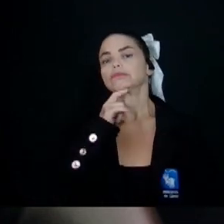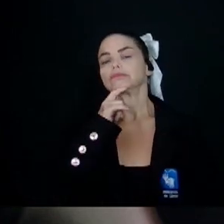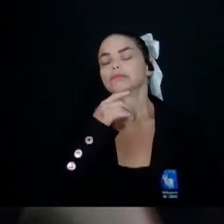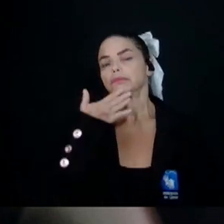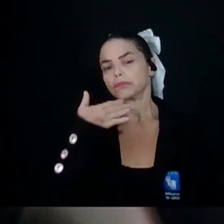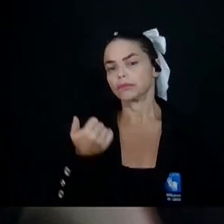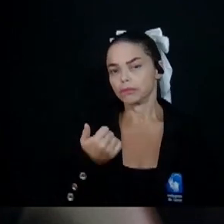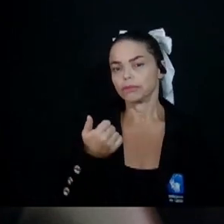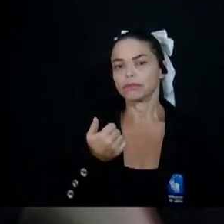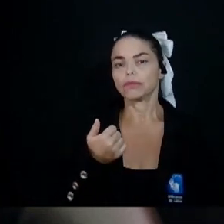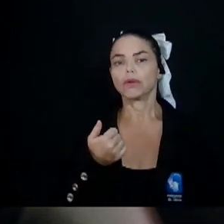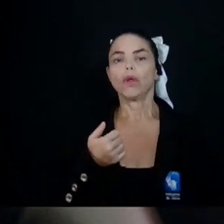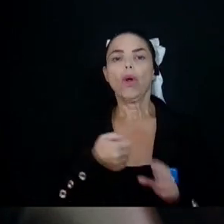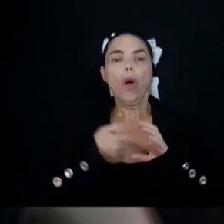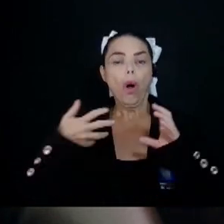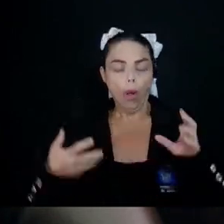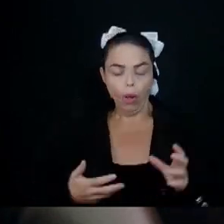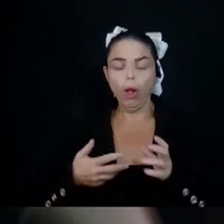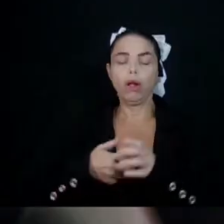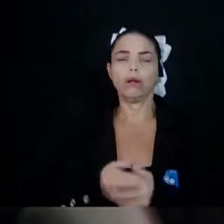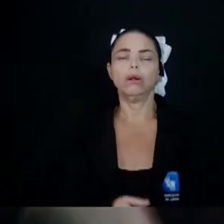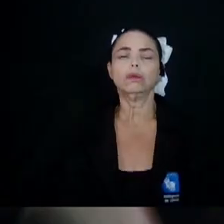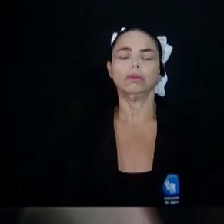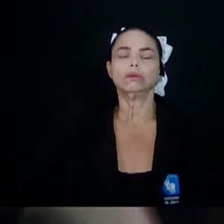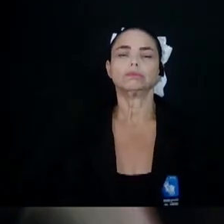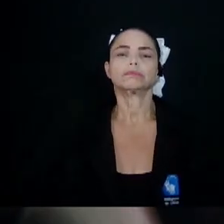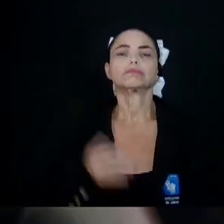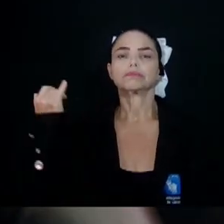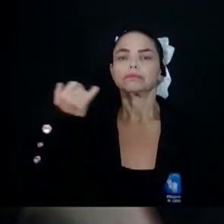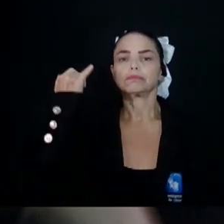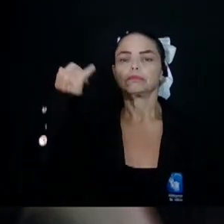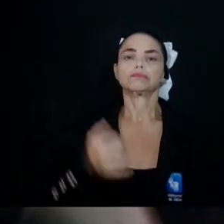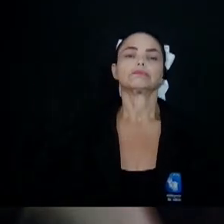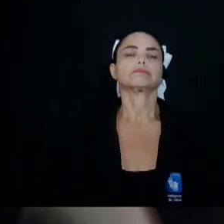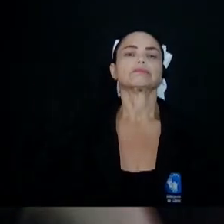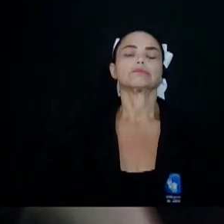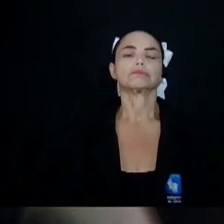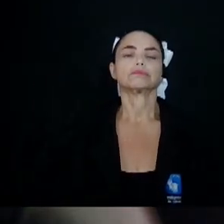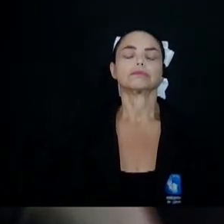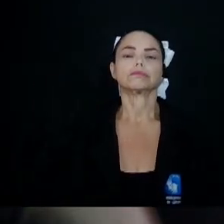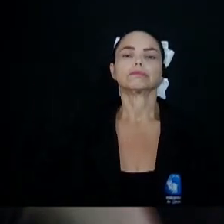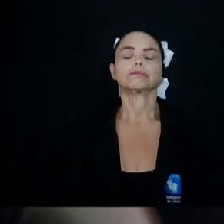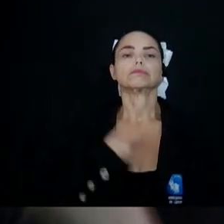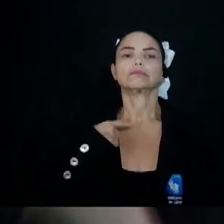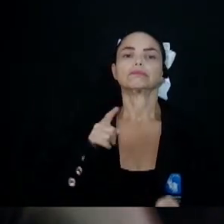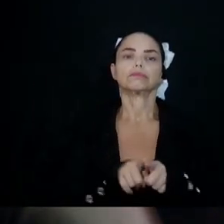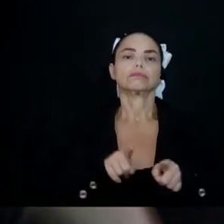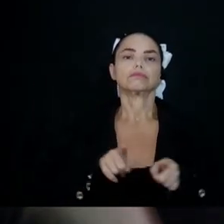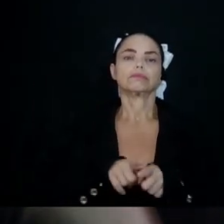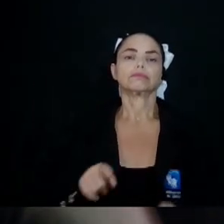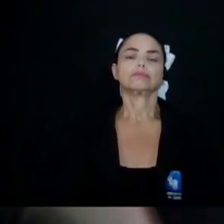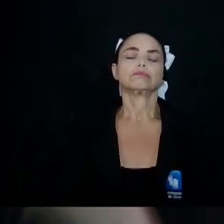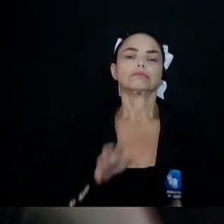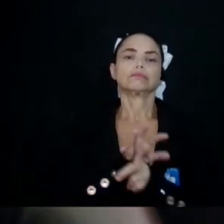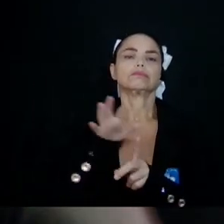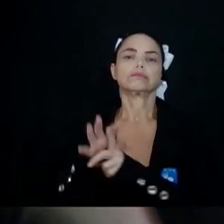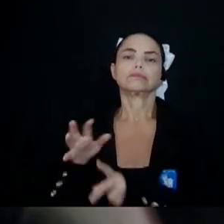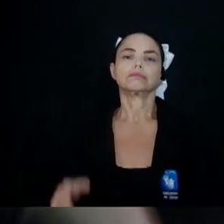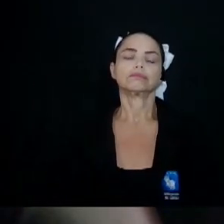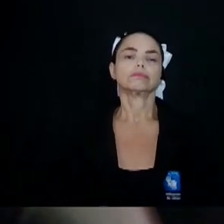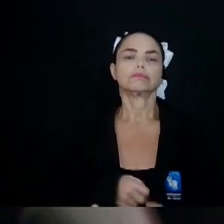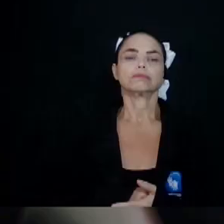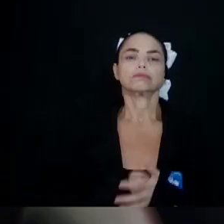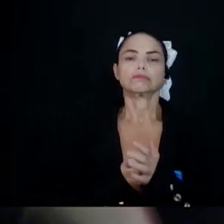esses conteúdos, né? Então isso é muito importante. E os efeitos são muito drásticos, porque colocam eles